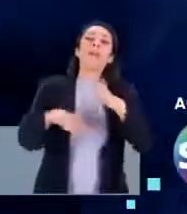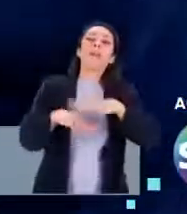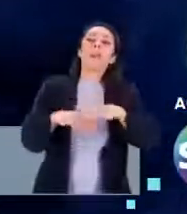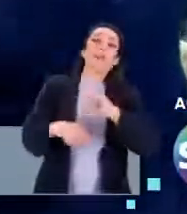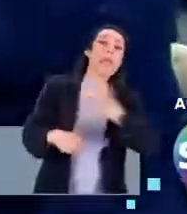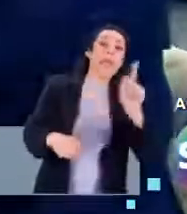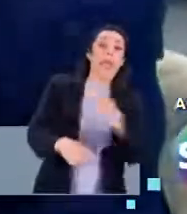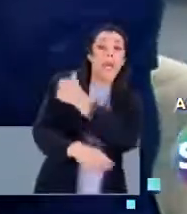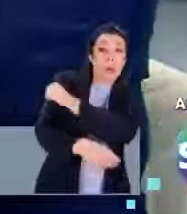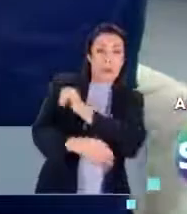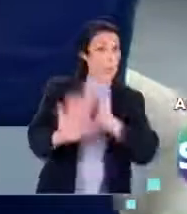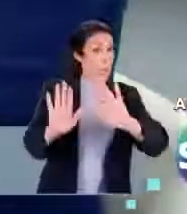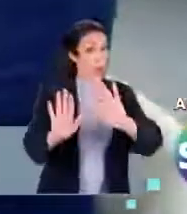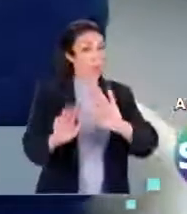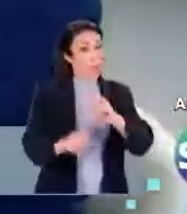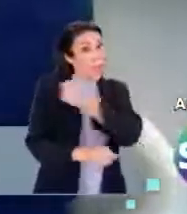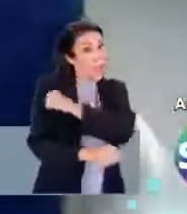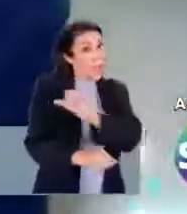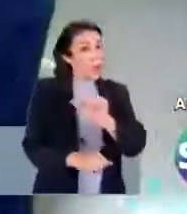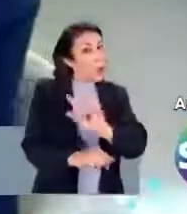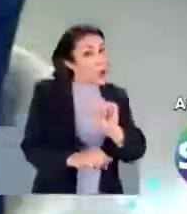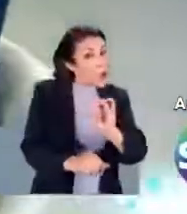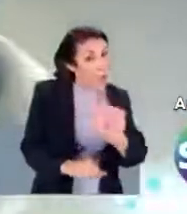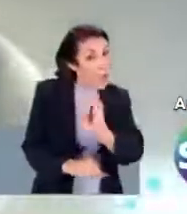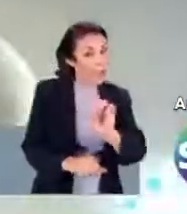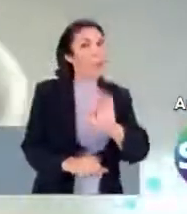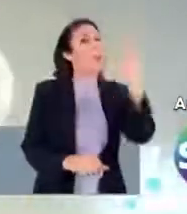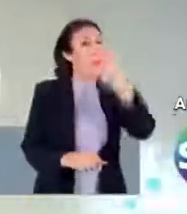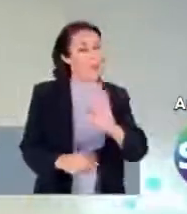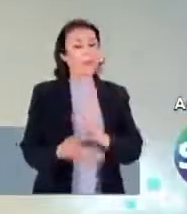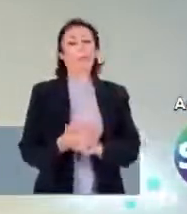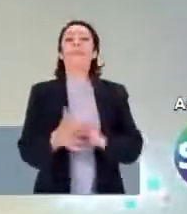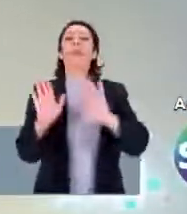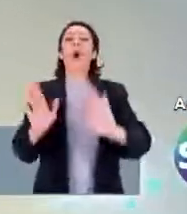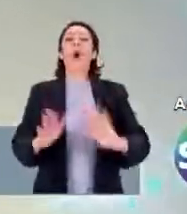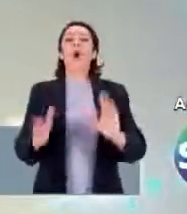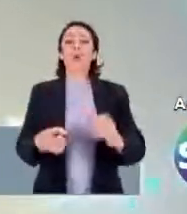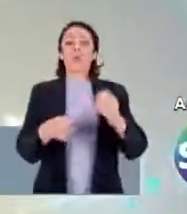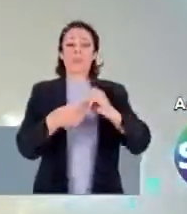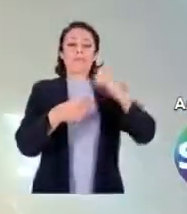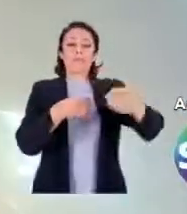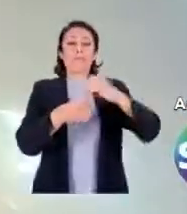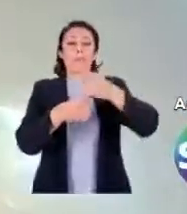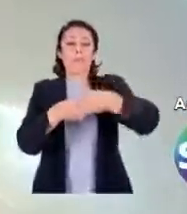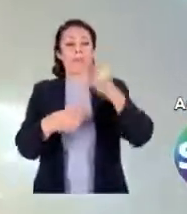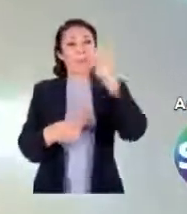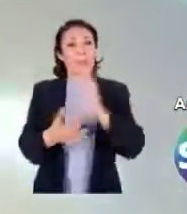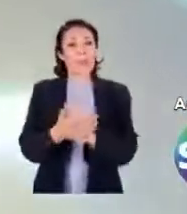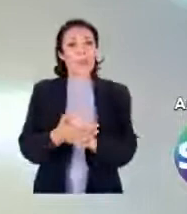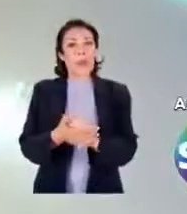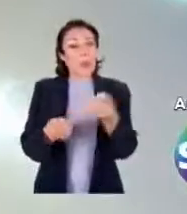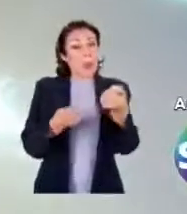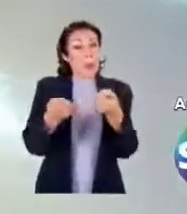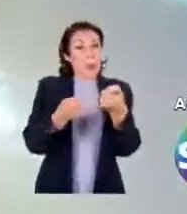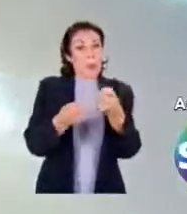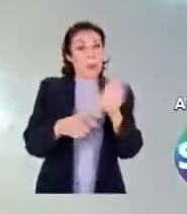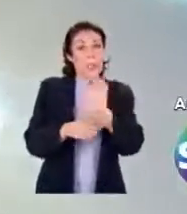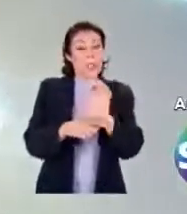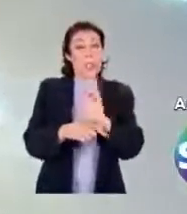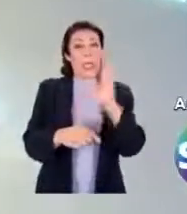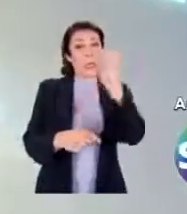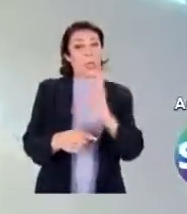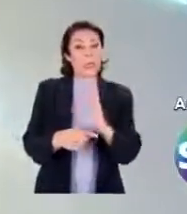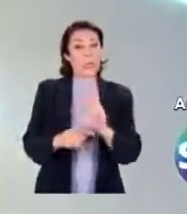tenho uma ideia para o Brasil deixou eu explicar para você que tem uma sensibilidade muito grande hoje as periferias do Brasil não estão mais sob controle do estado brasileiro